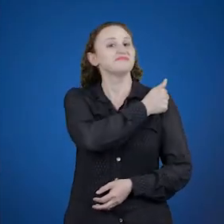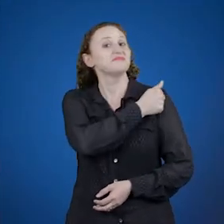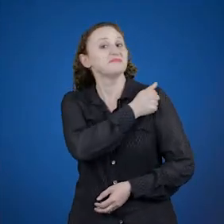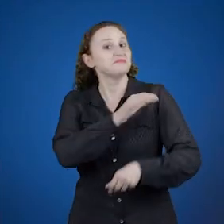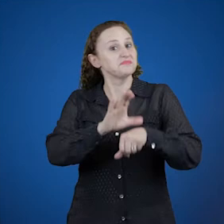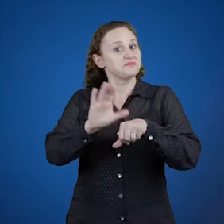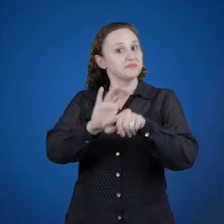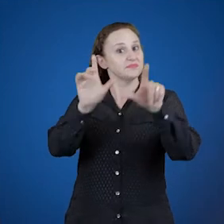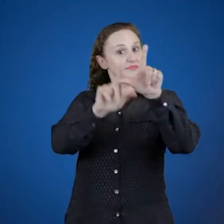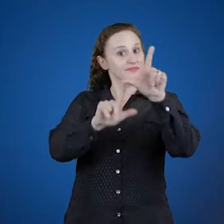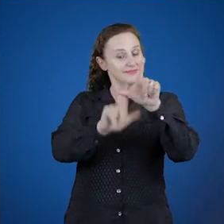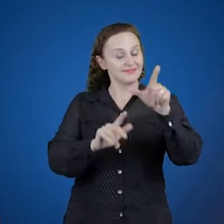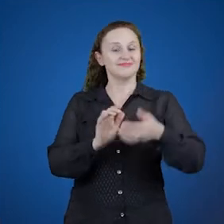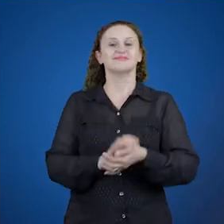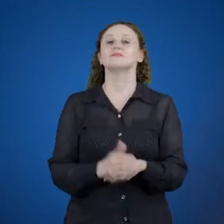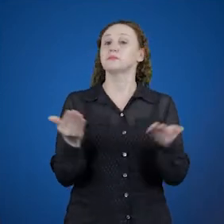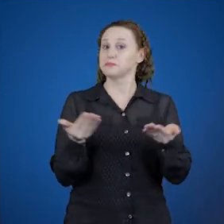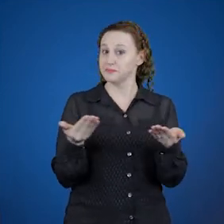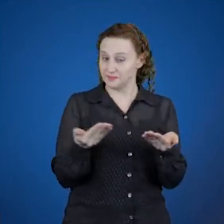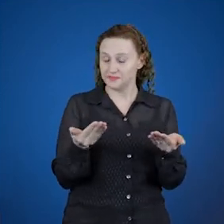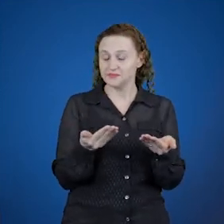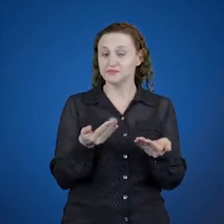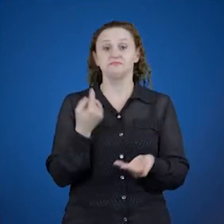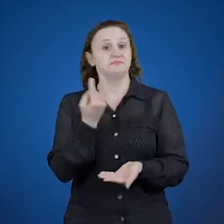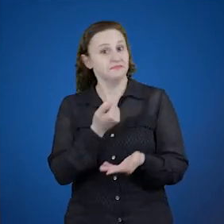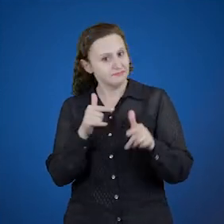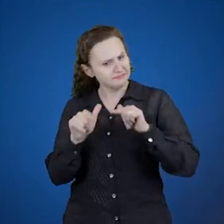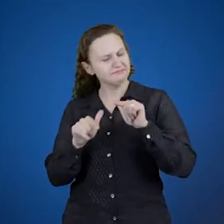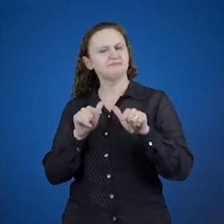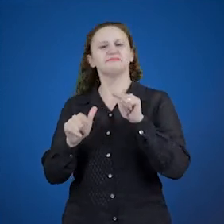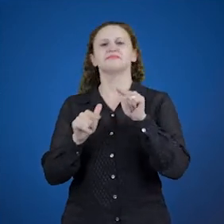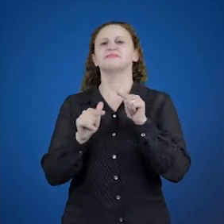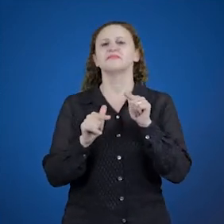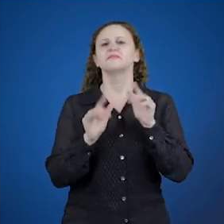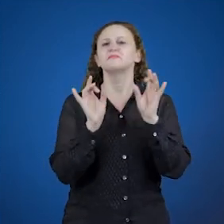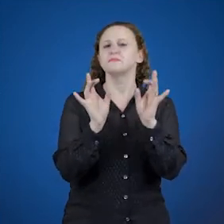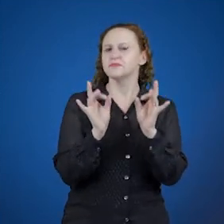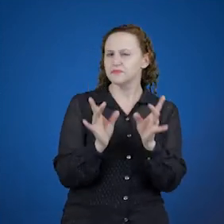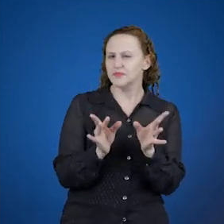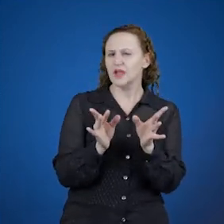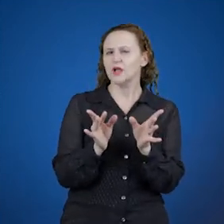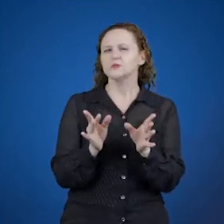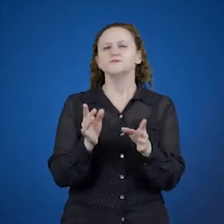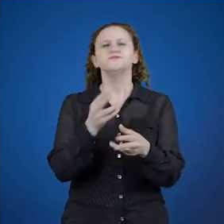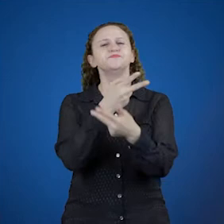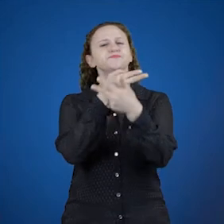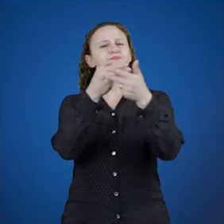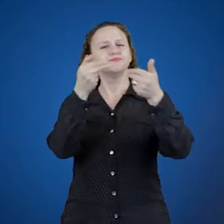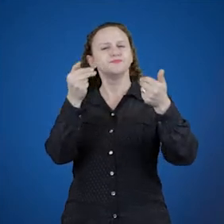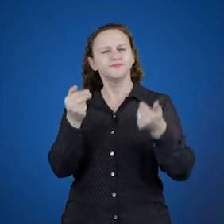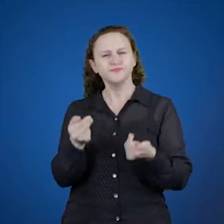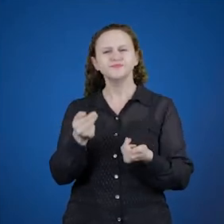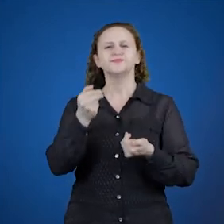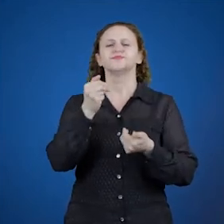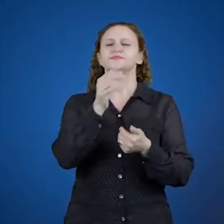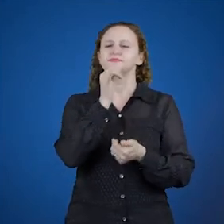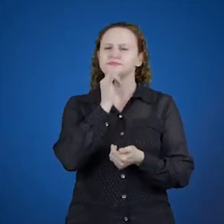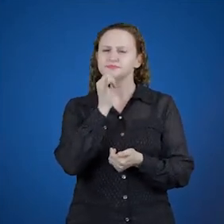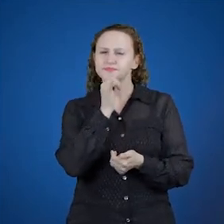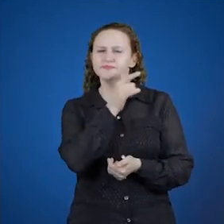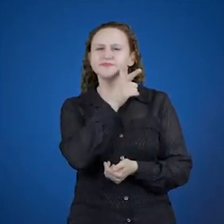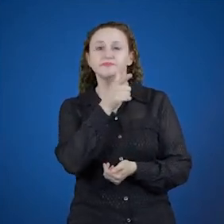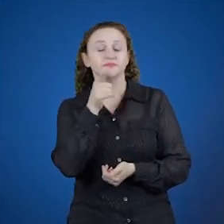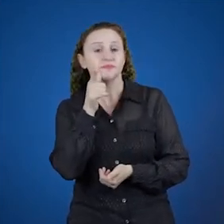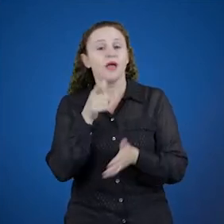Olá alunos do curso de letras hoje nós vamos trabalhar especificamente os casos latinos antes